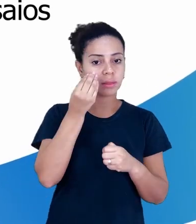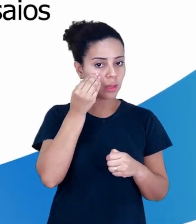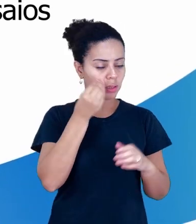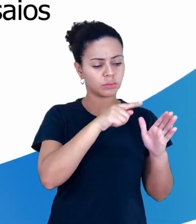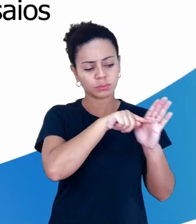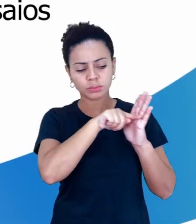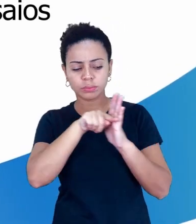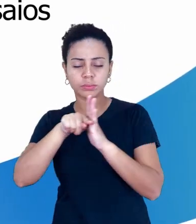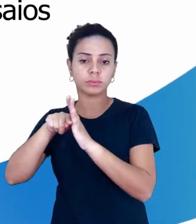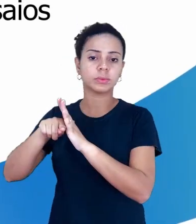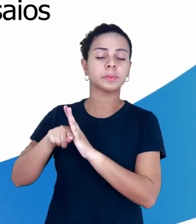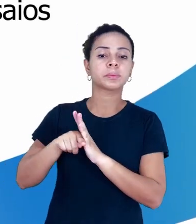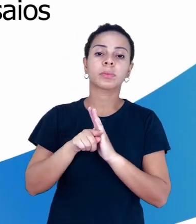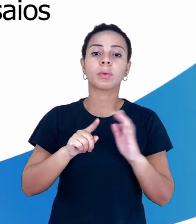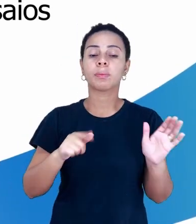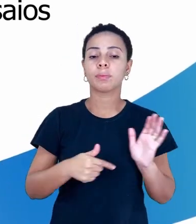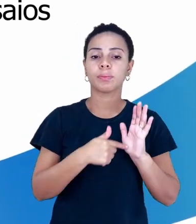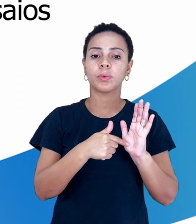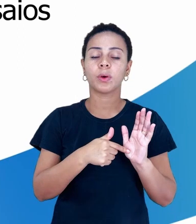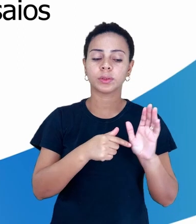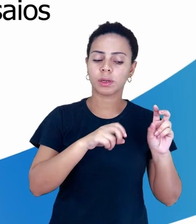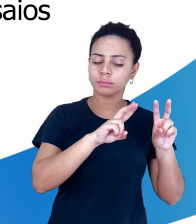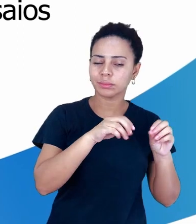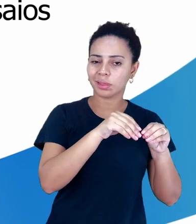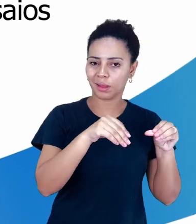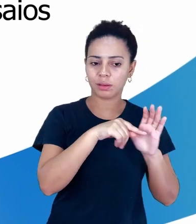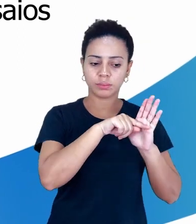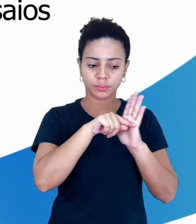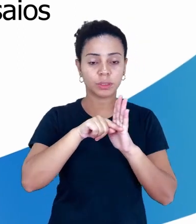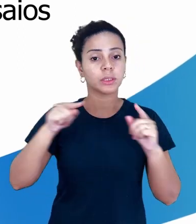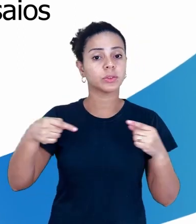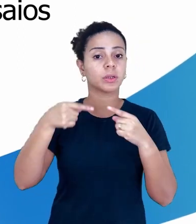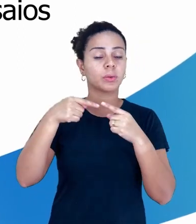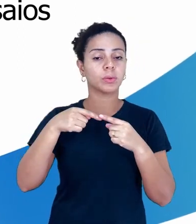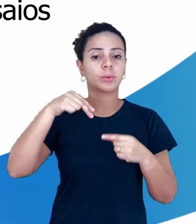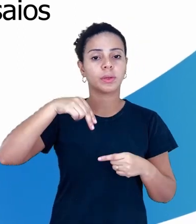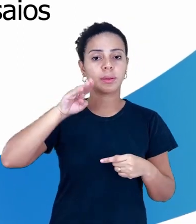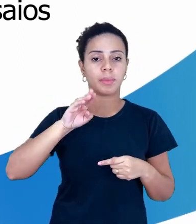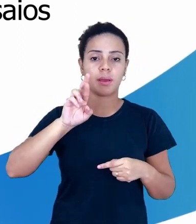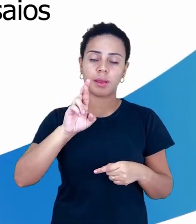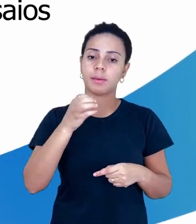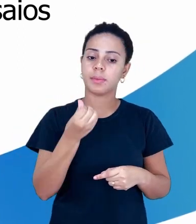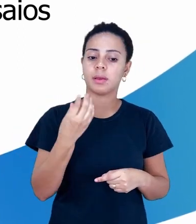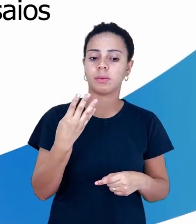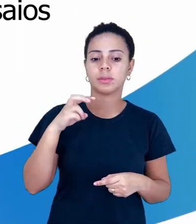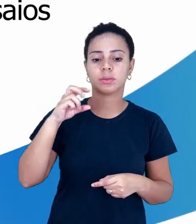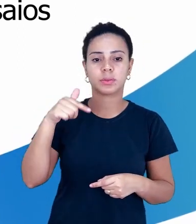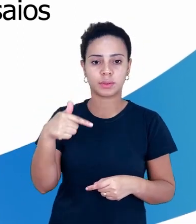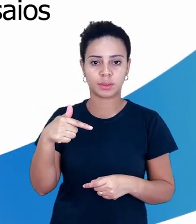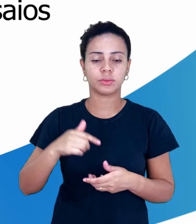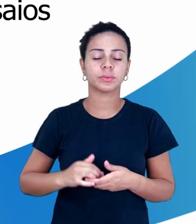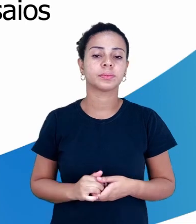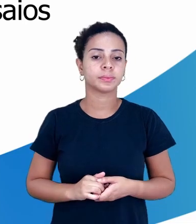ensaio, admitem-se concluídas a preparação das amostras segundo a NBR 6457,